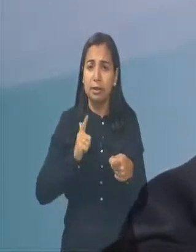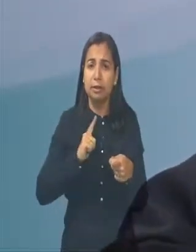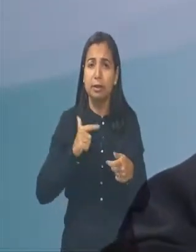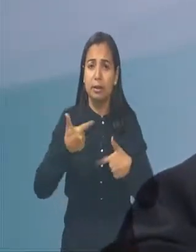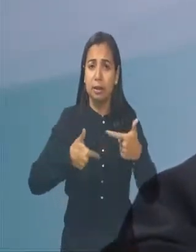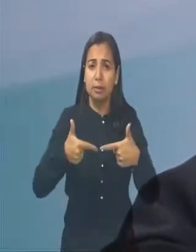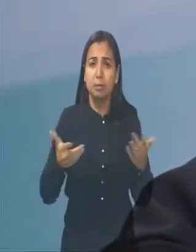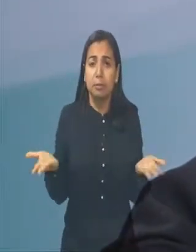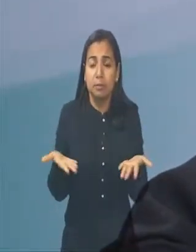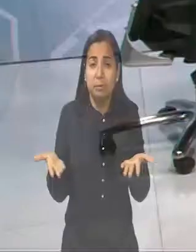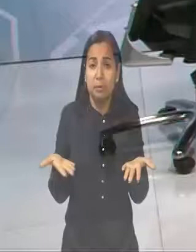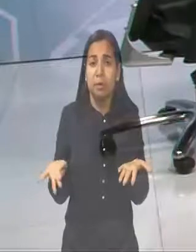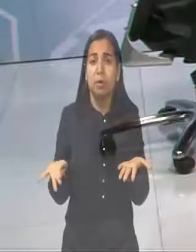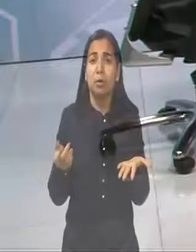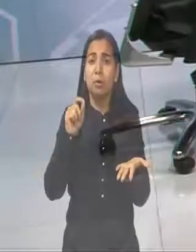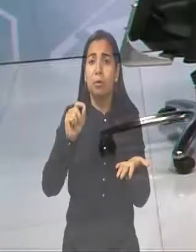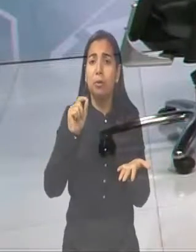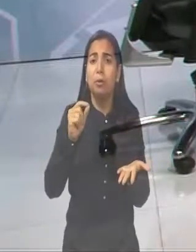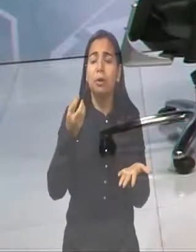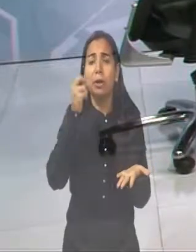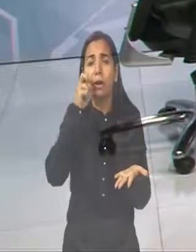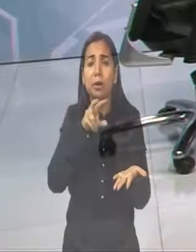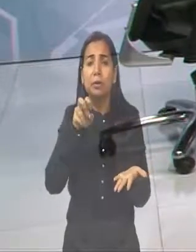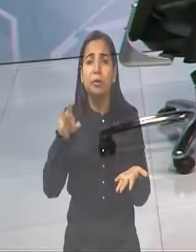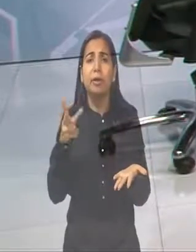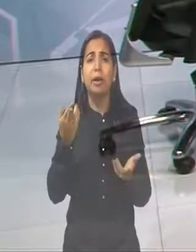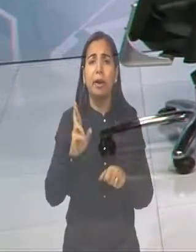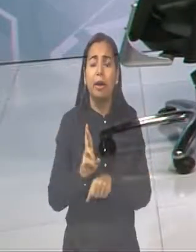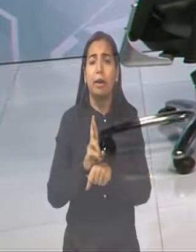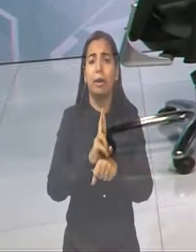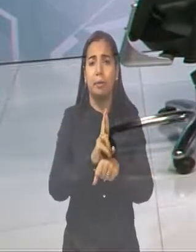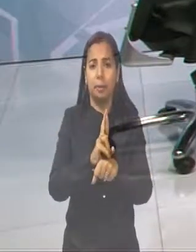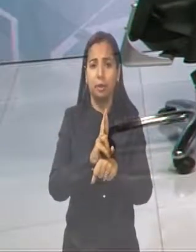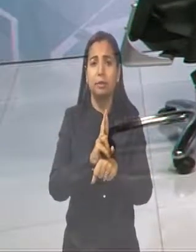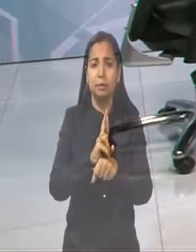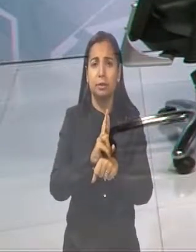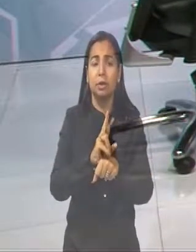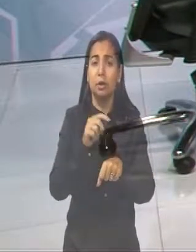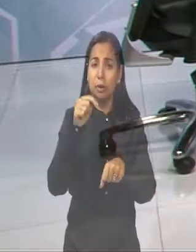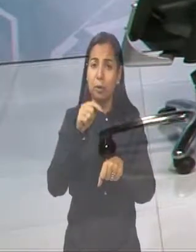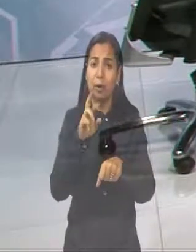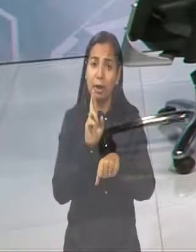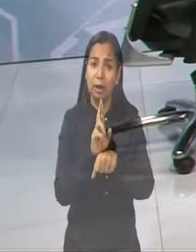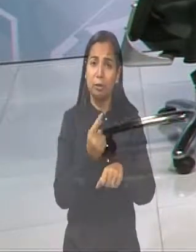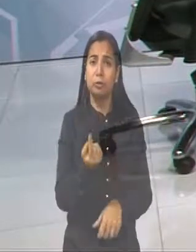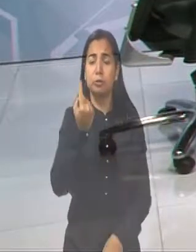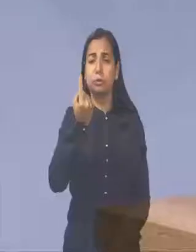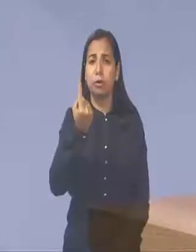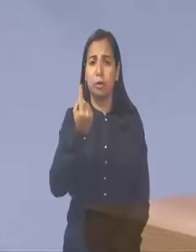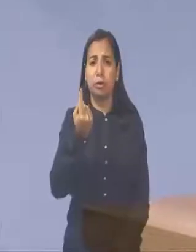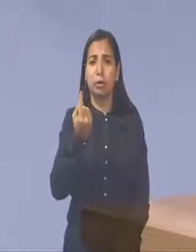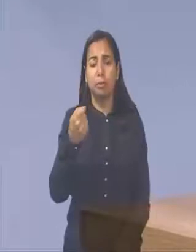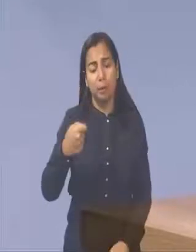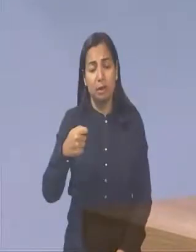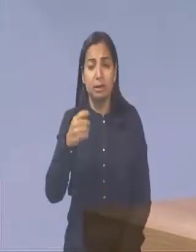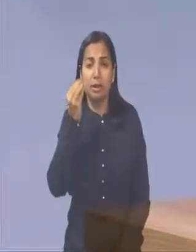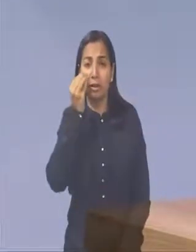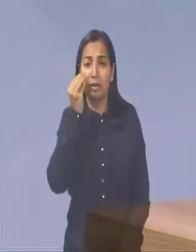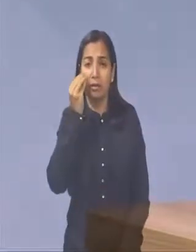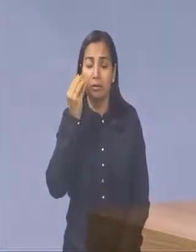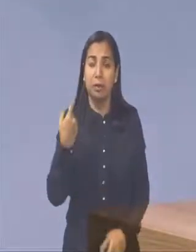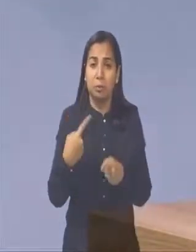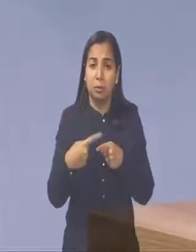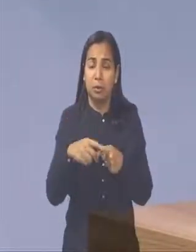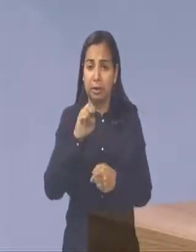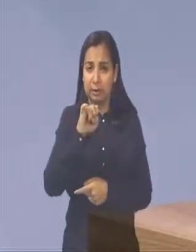hoje com os recursos que a gente tem de relativizar a representação, quer dizer, não deixar o representante exclusivo, mas é possível relativizar. Se o eleitor